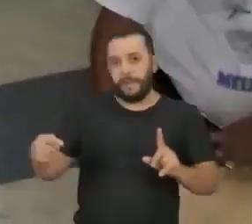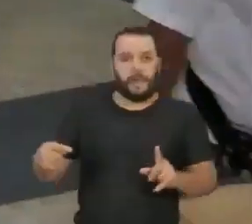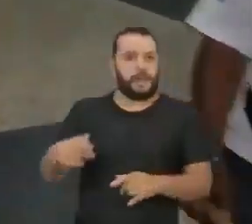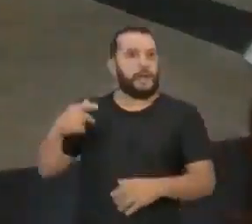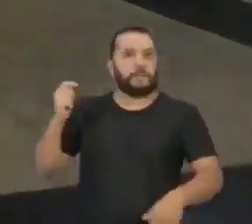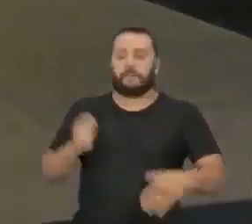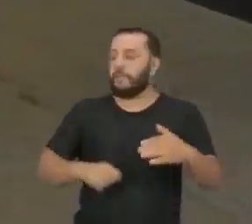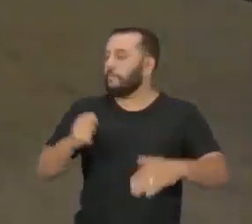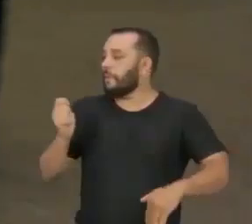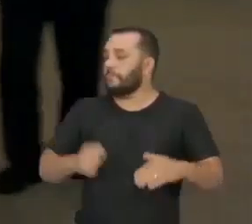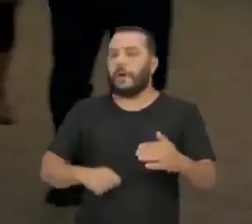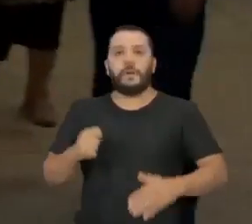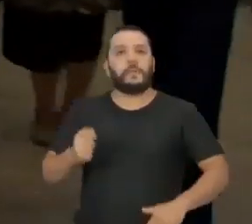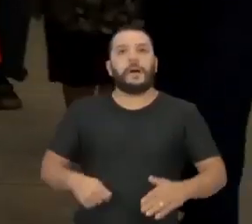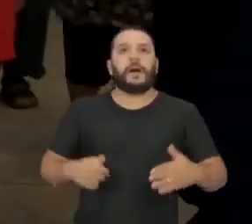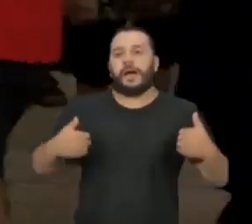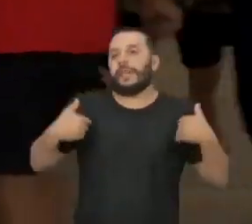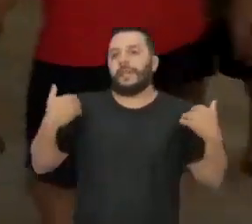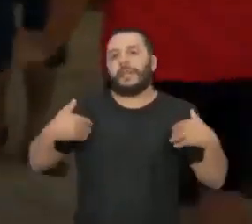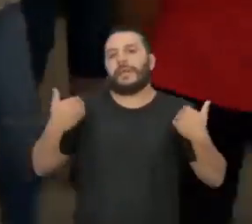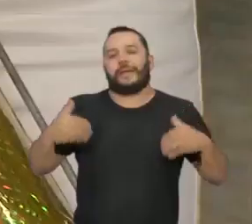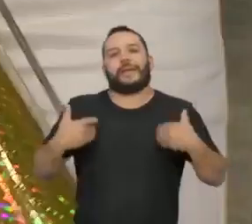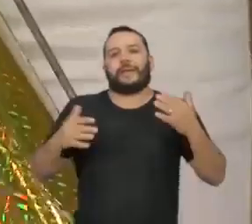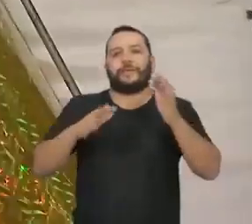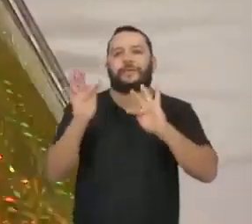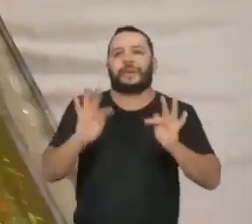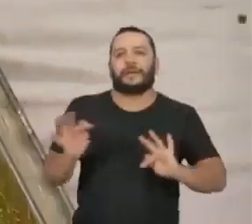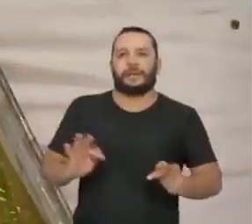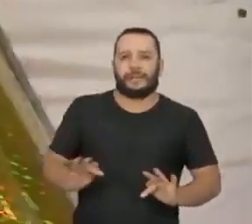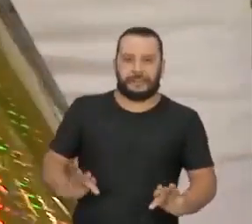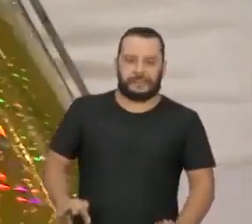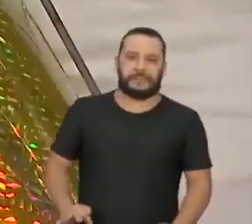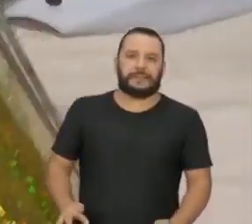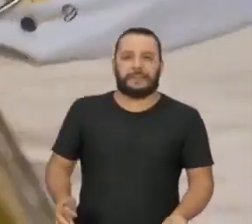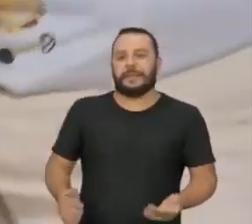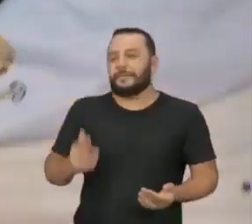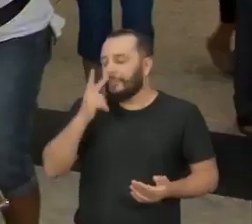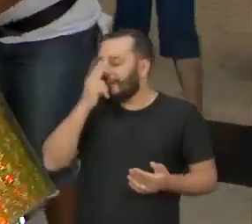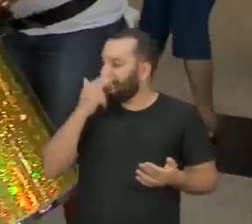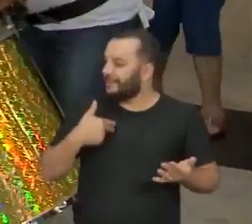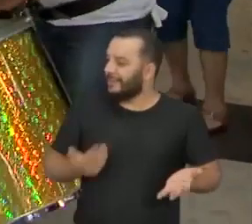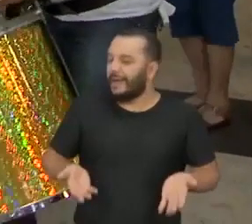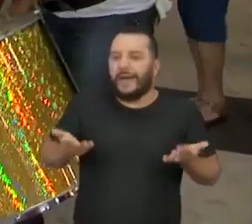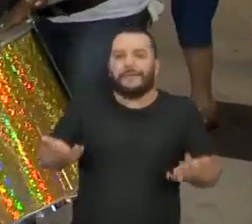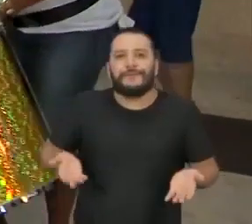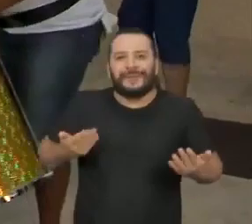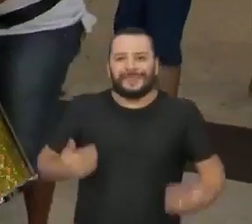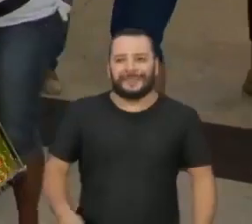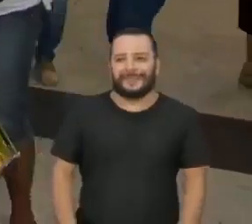espírito fica leve, tu sai flutuando daqui.